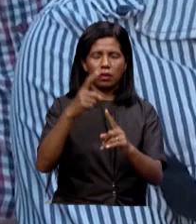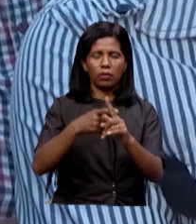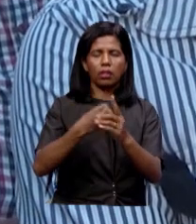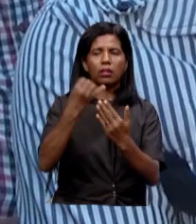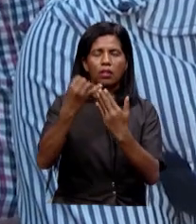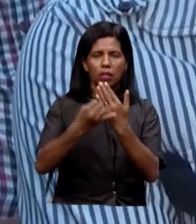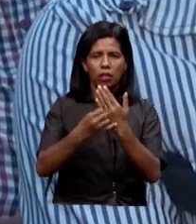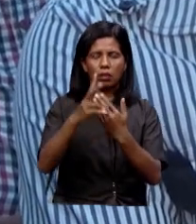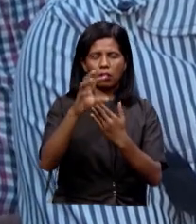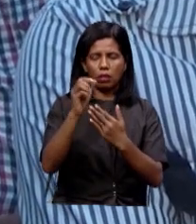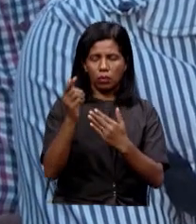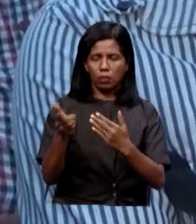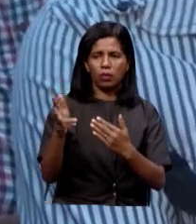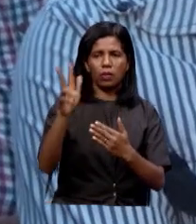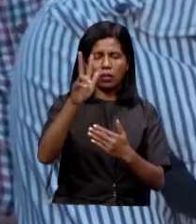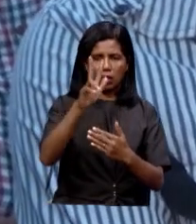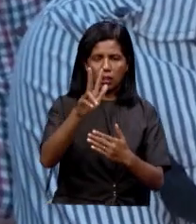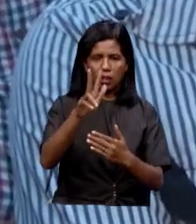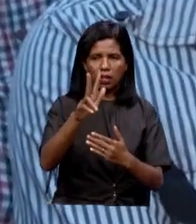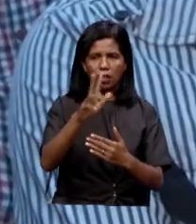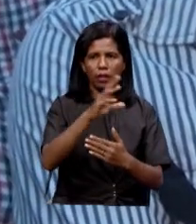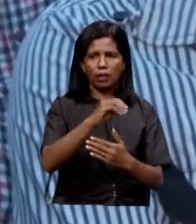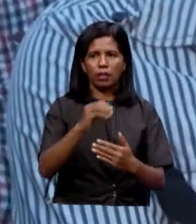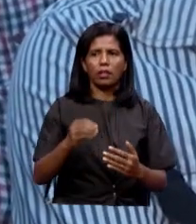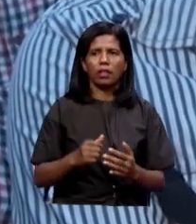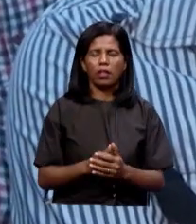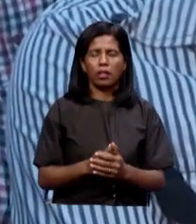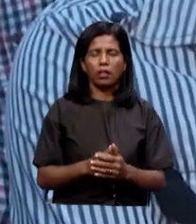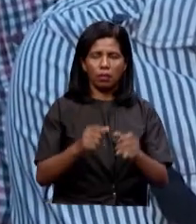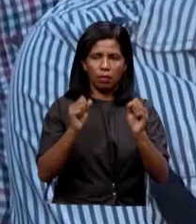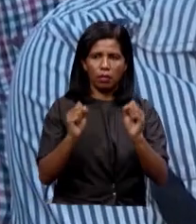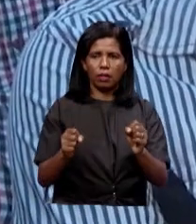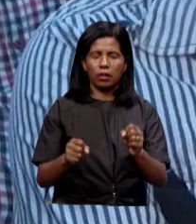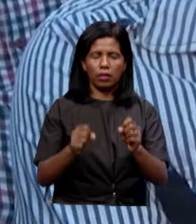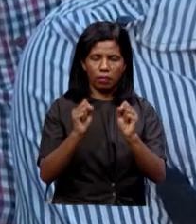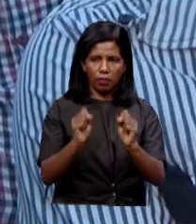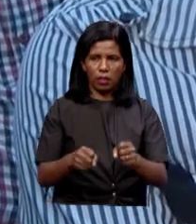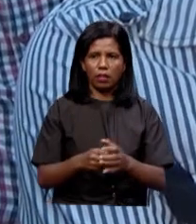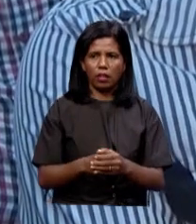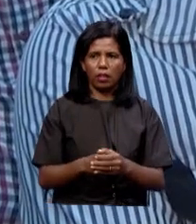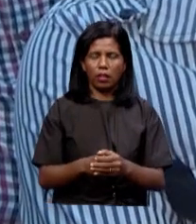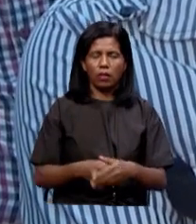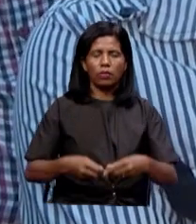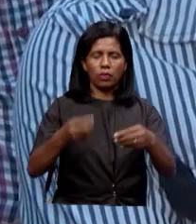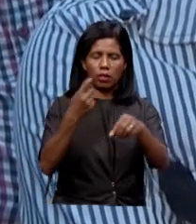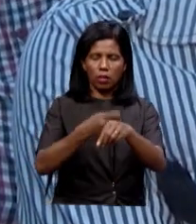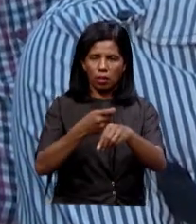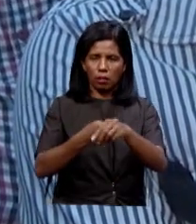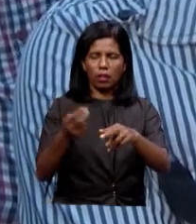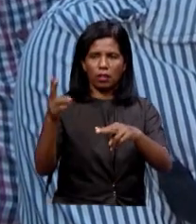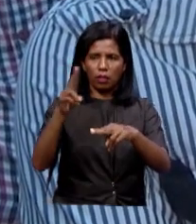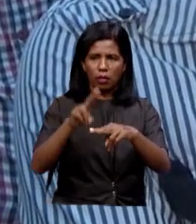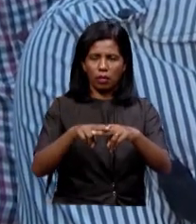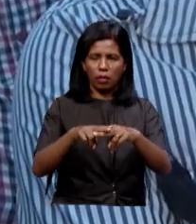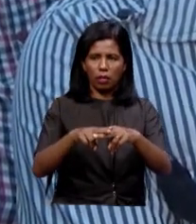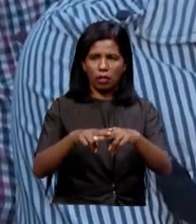riun rua ronulo resintolu no posible posiblemente se bele prolonga quadro